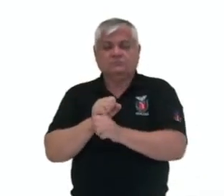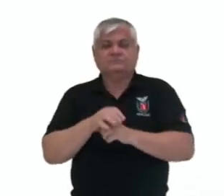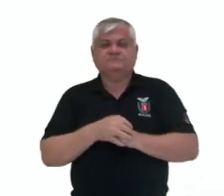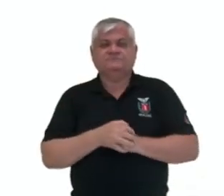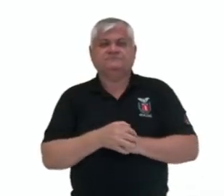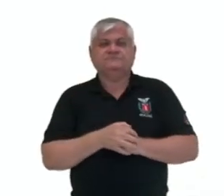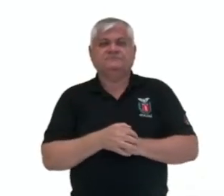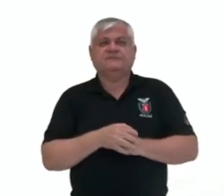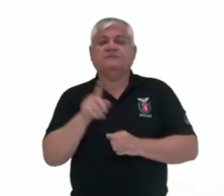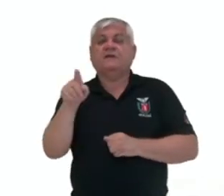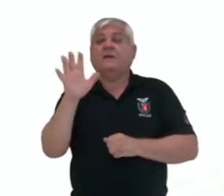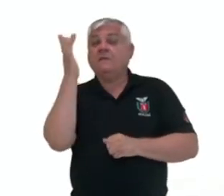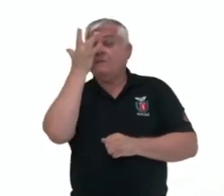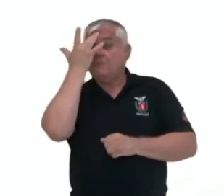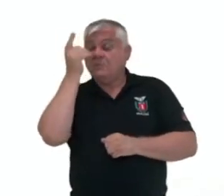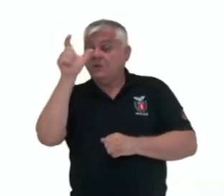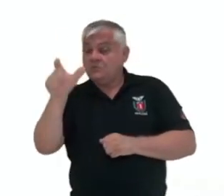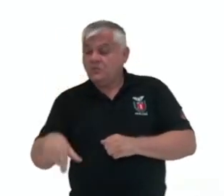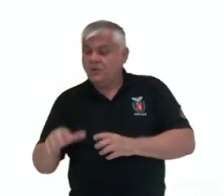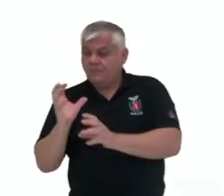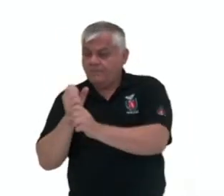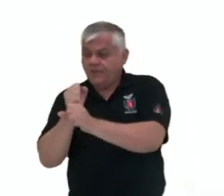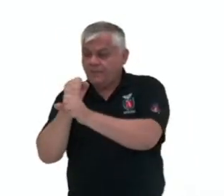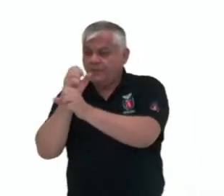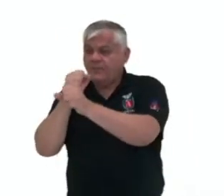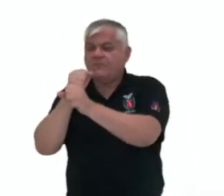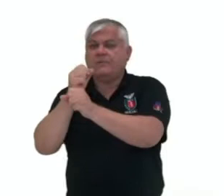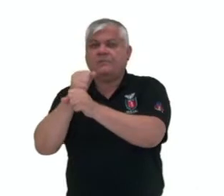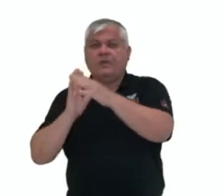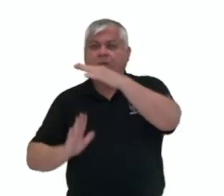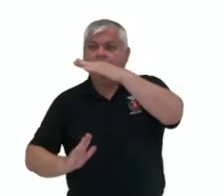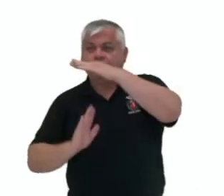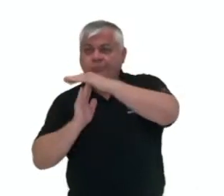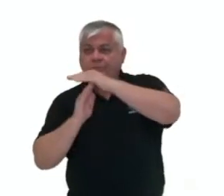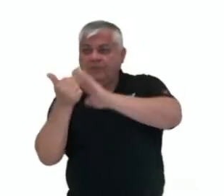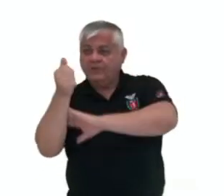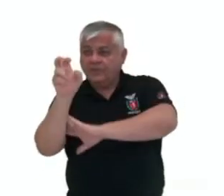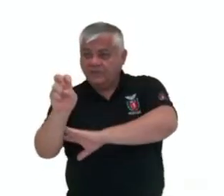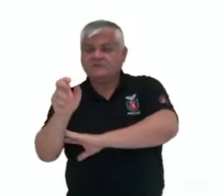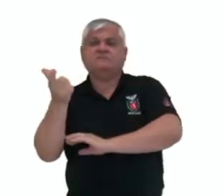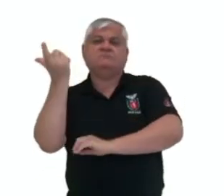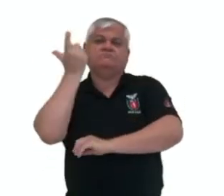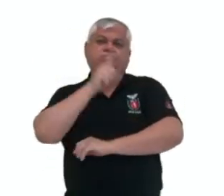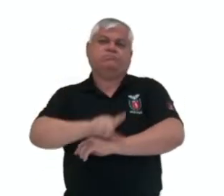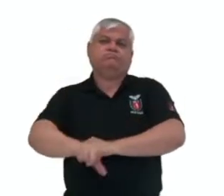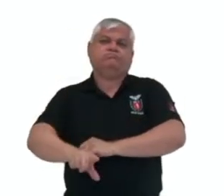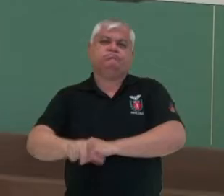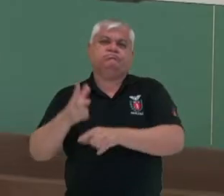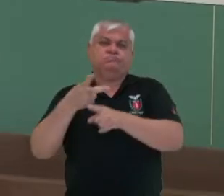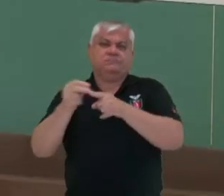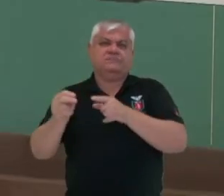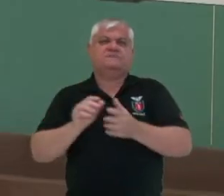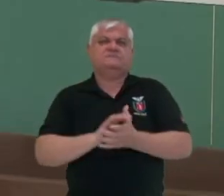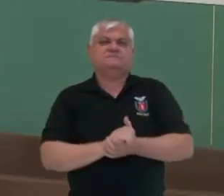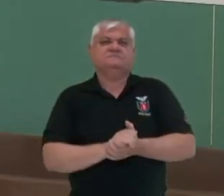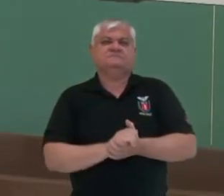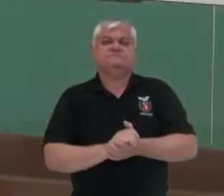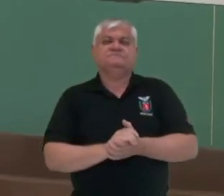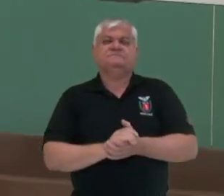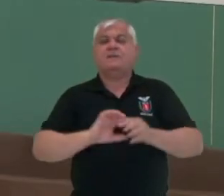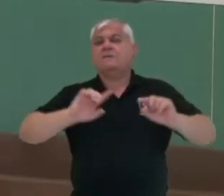tá? Vence quem acumular mais pontos ou atingir 15 pontos. Se você atingir 15 pontos, venceu.